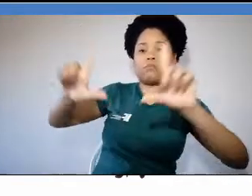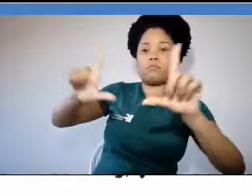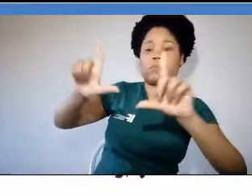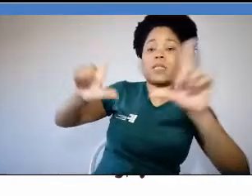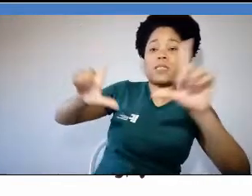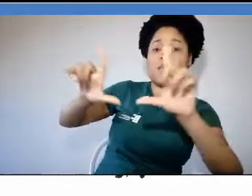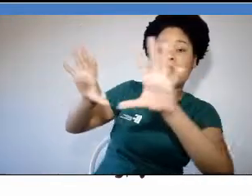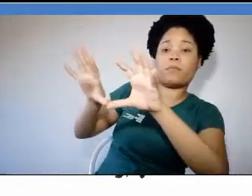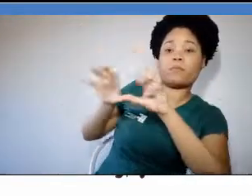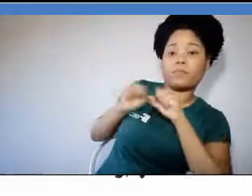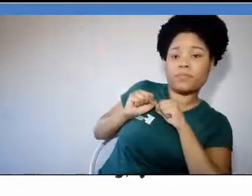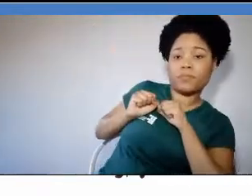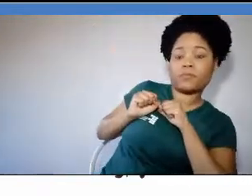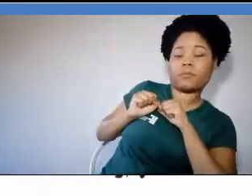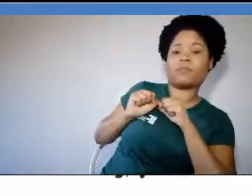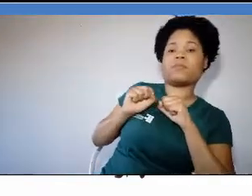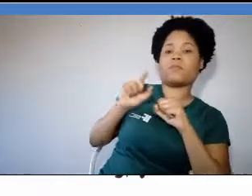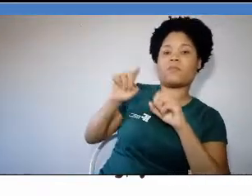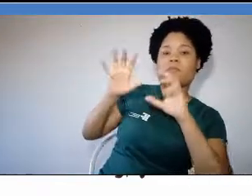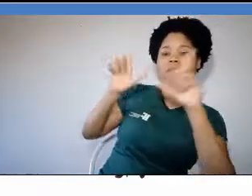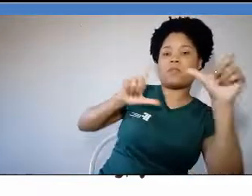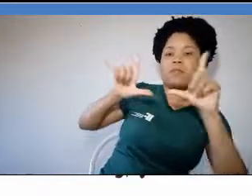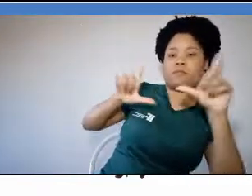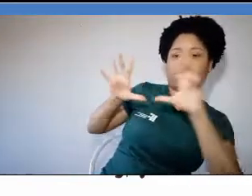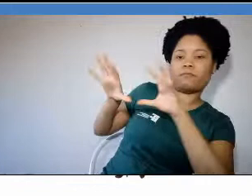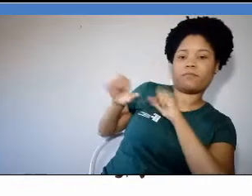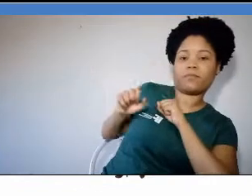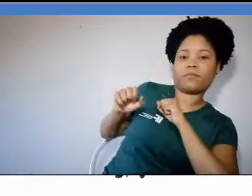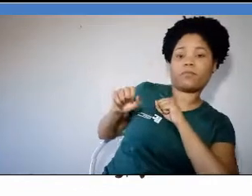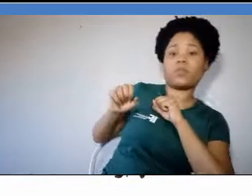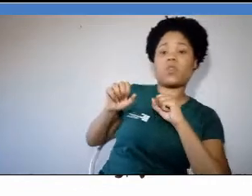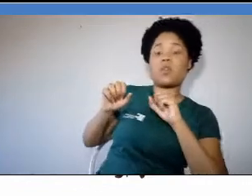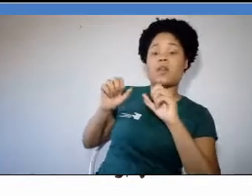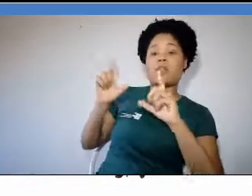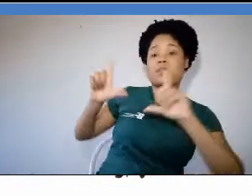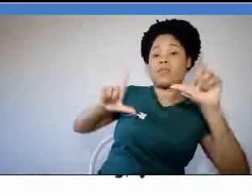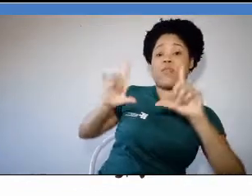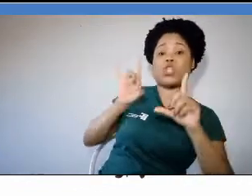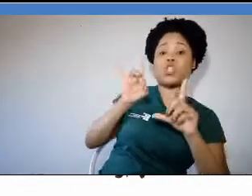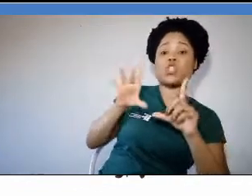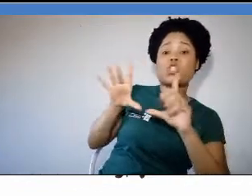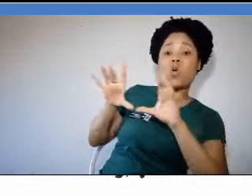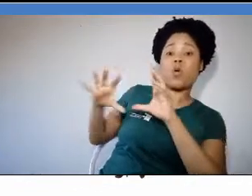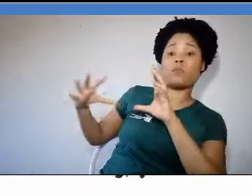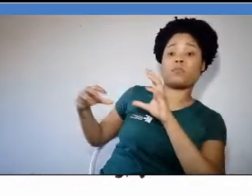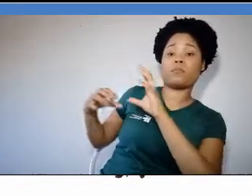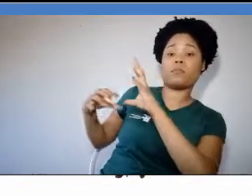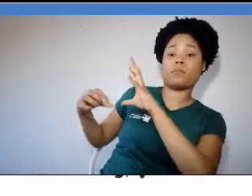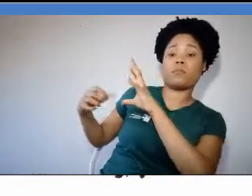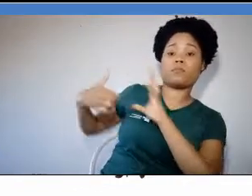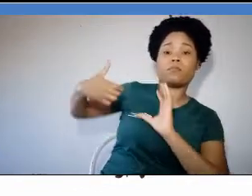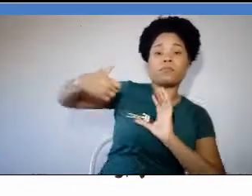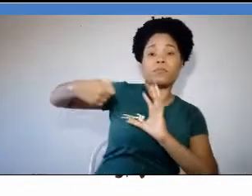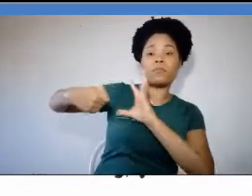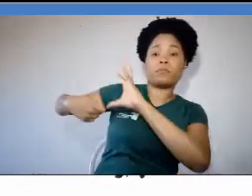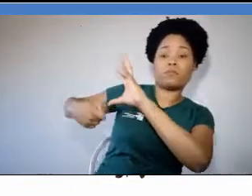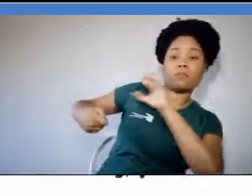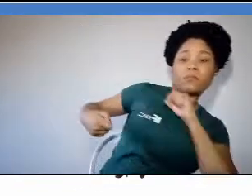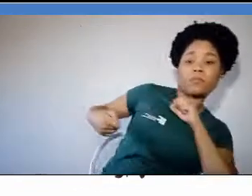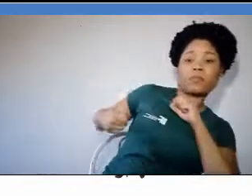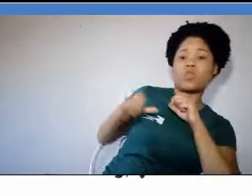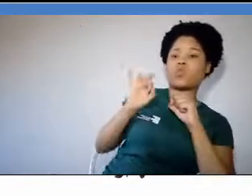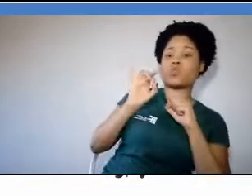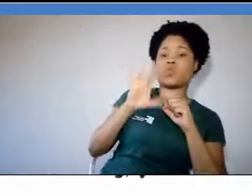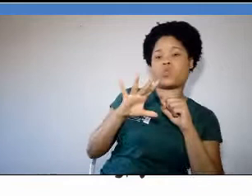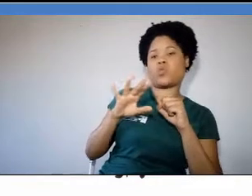equipamento receptor, que no caso desse exemplo é a televisão, que só recebe aquele